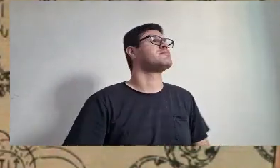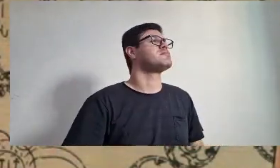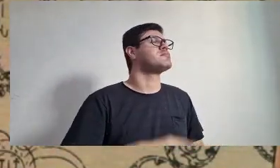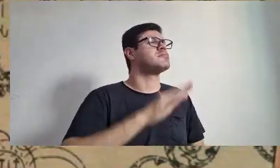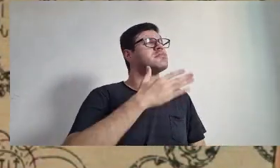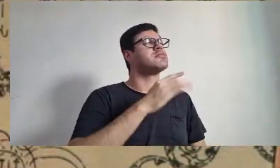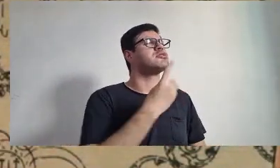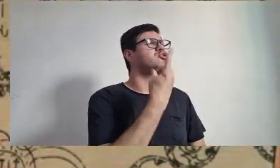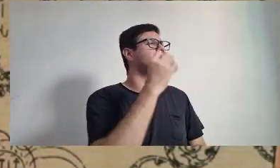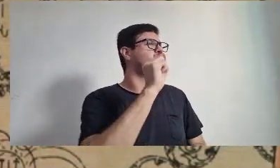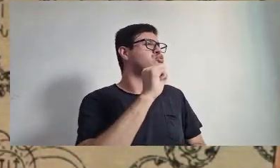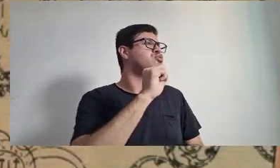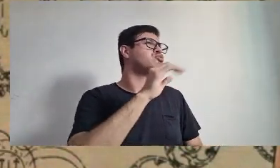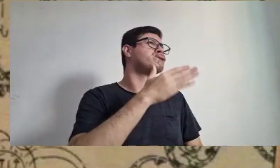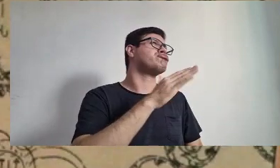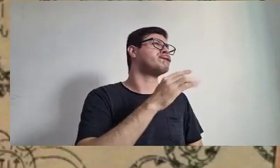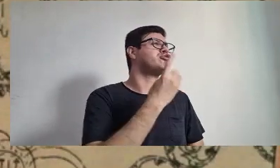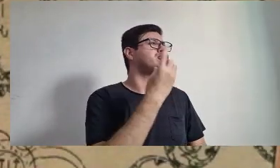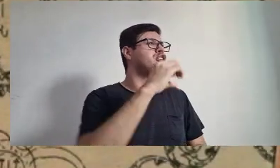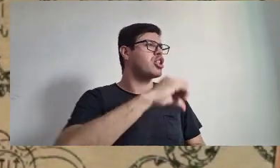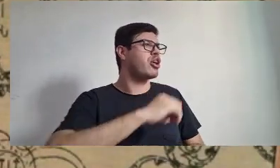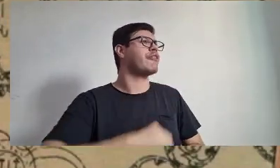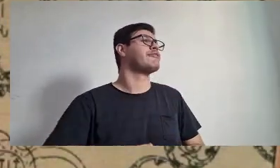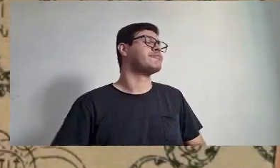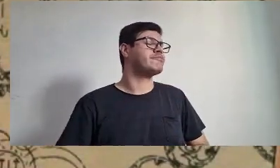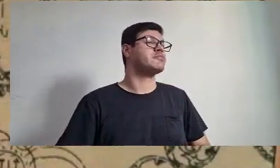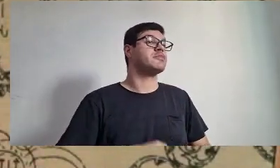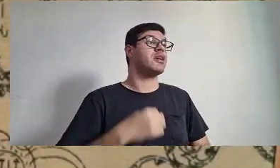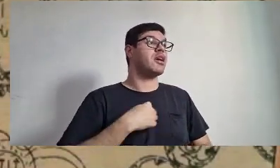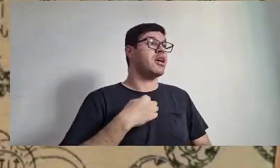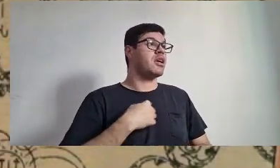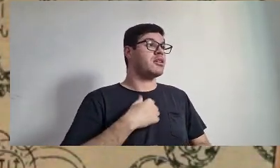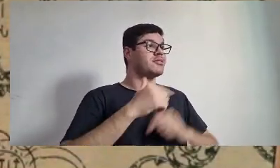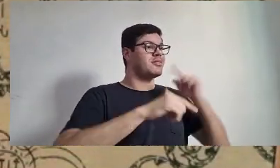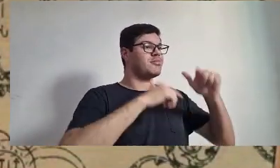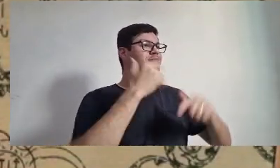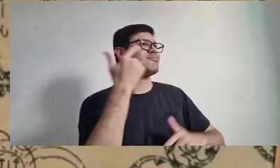anos. Sim. E aí eu consegui um emprego,